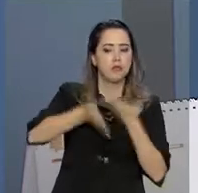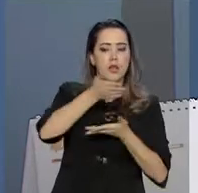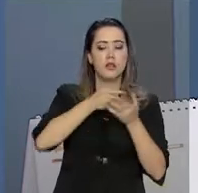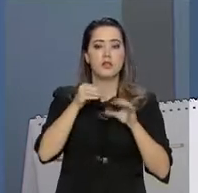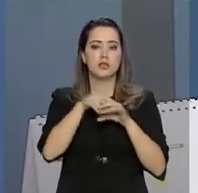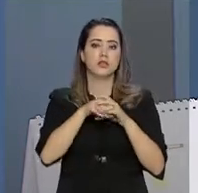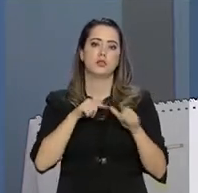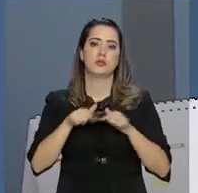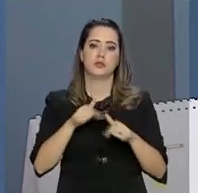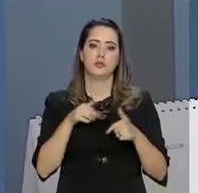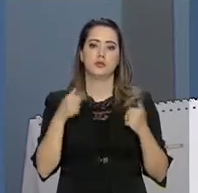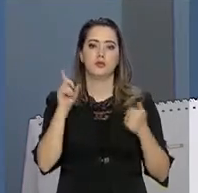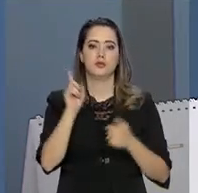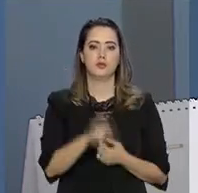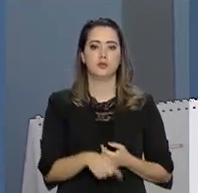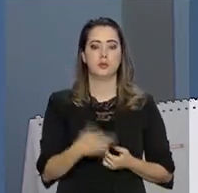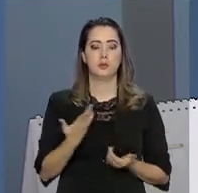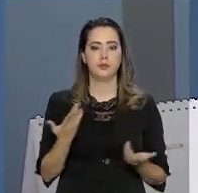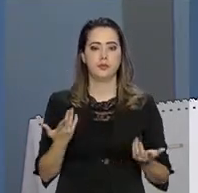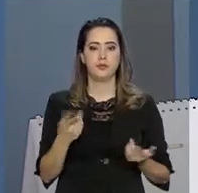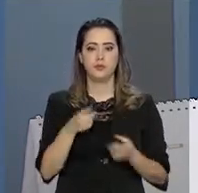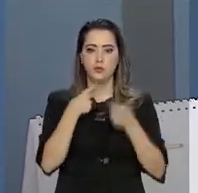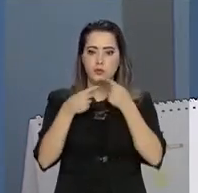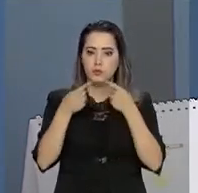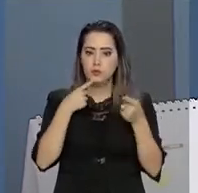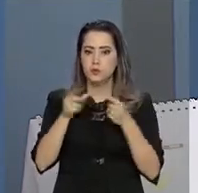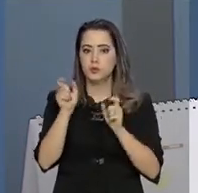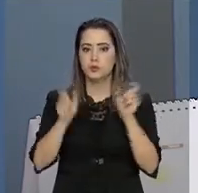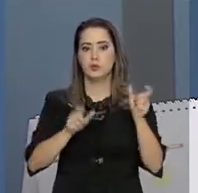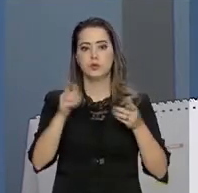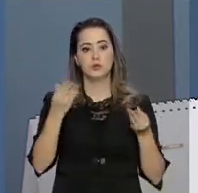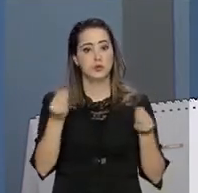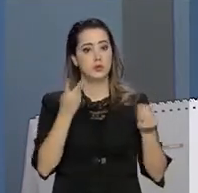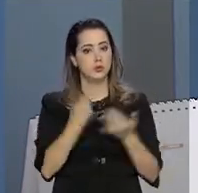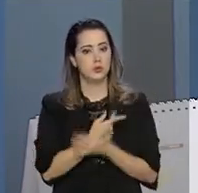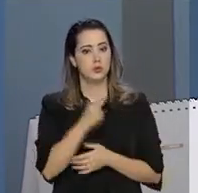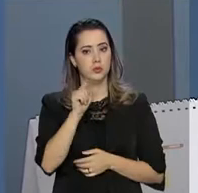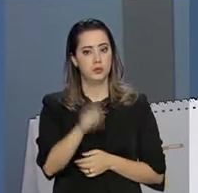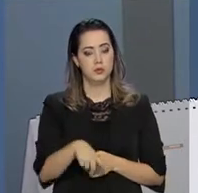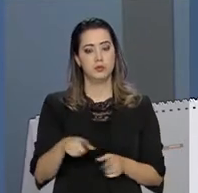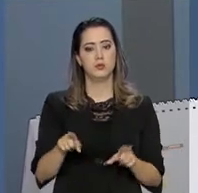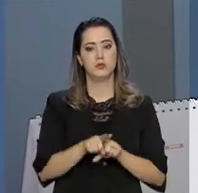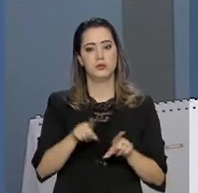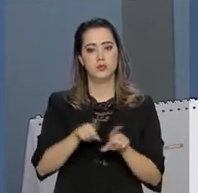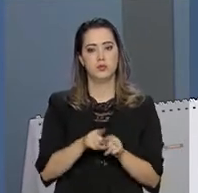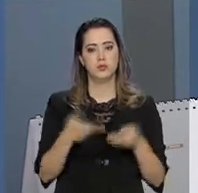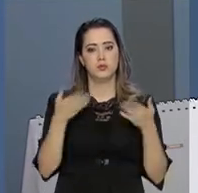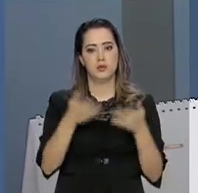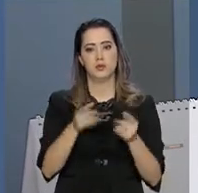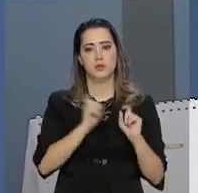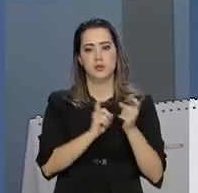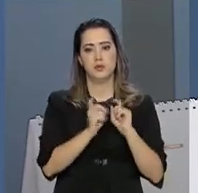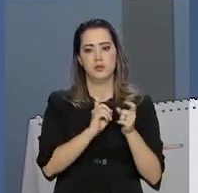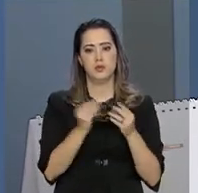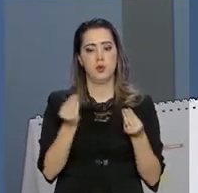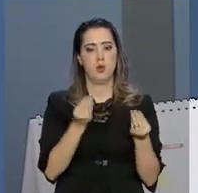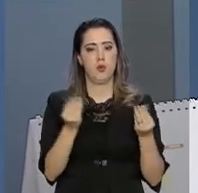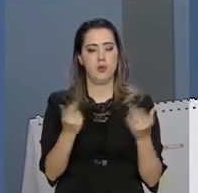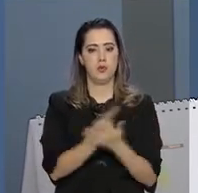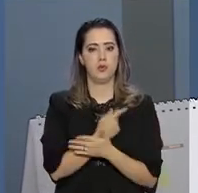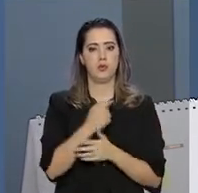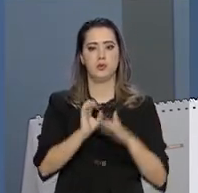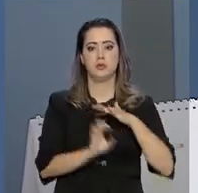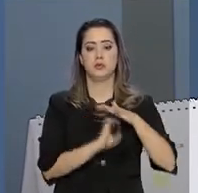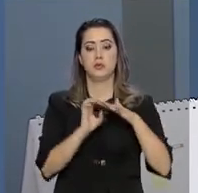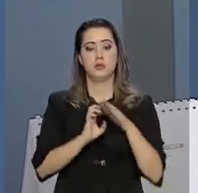meio do trabalho é o diálogo entre as pessoas como é que é também a partir de administrativa como é que funciona uma empresa